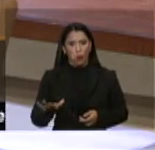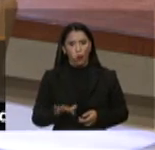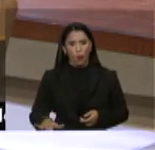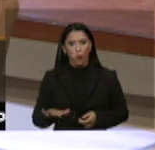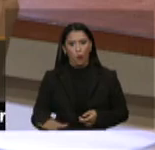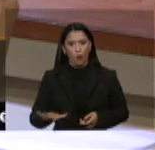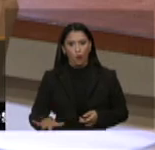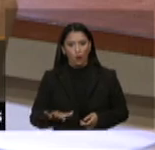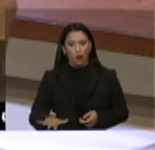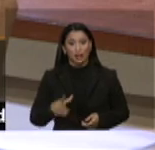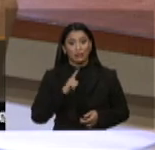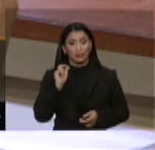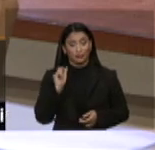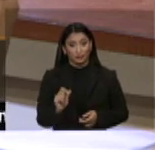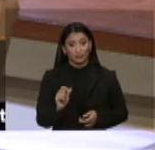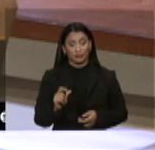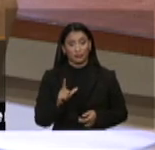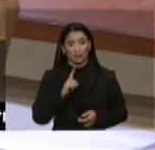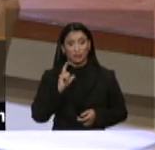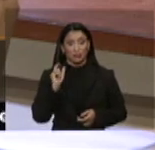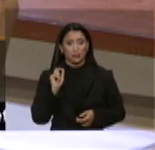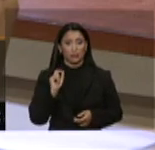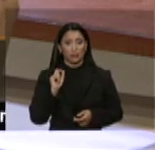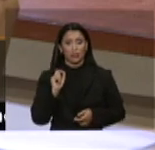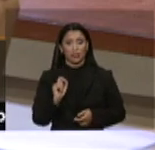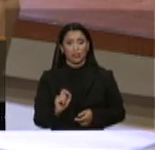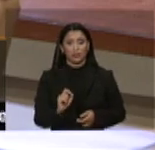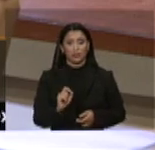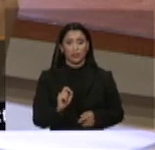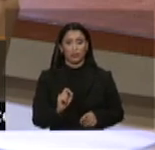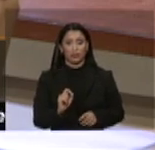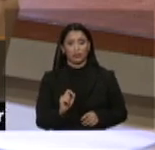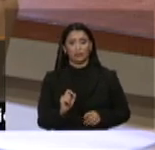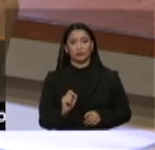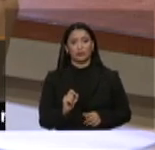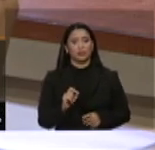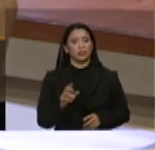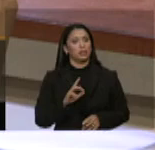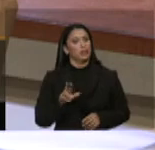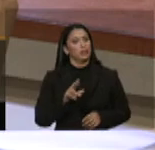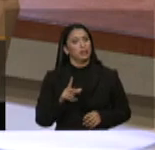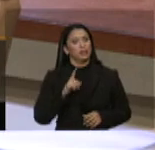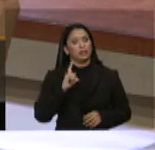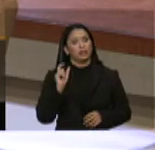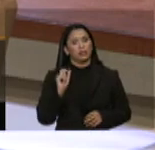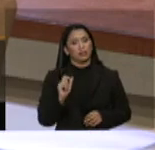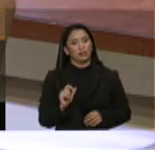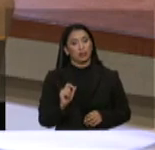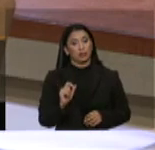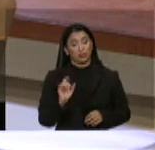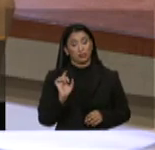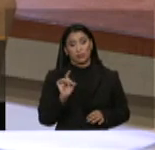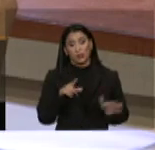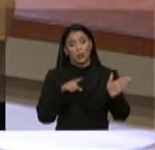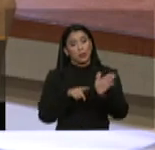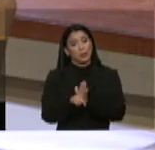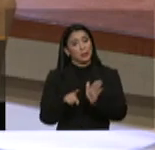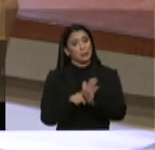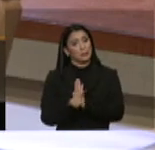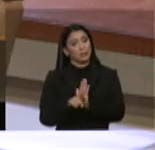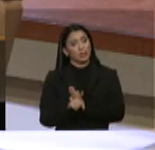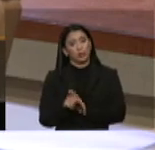país há uma Fan position a liberdade de expressão não tira nada ficou Inclusive só com a pergunta